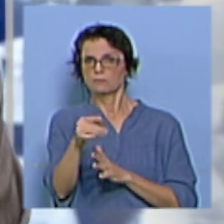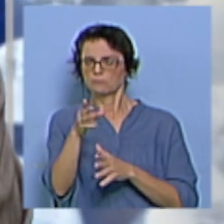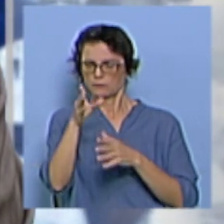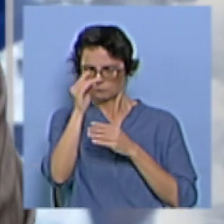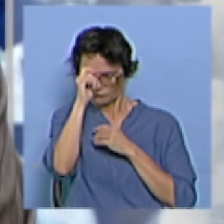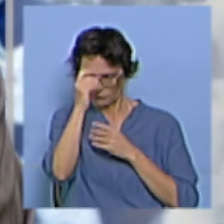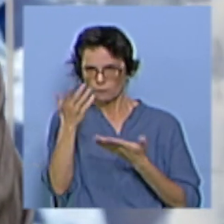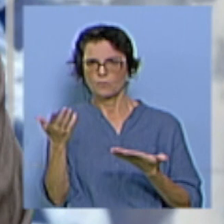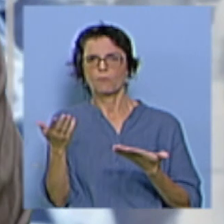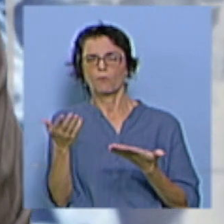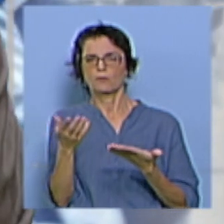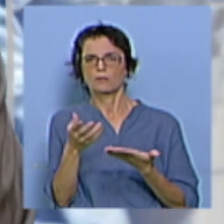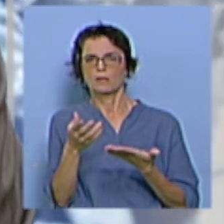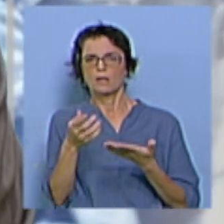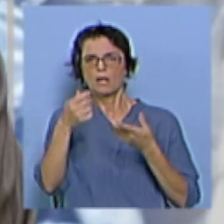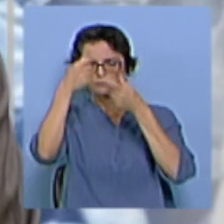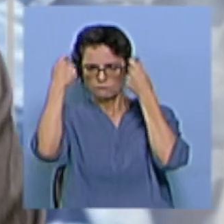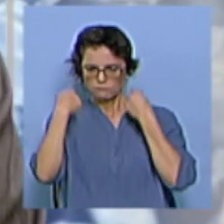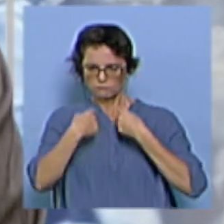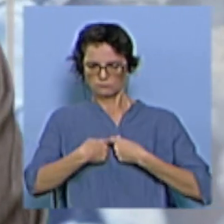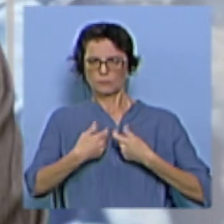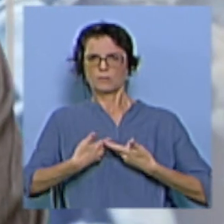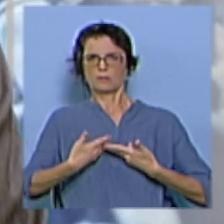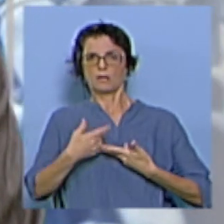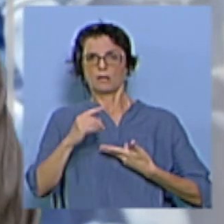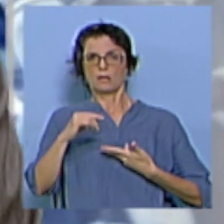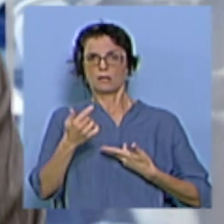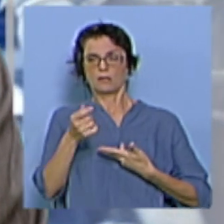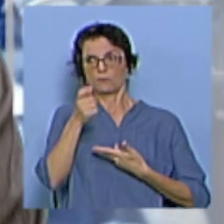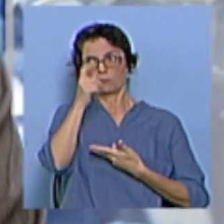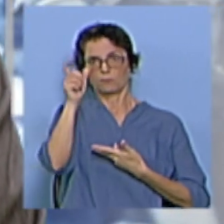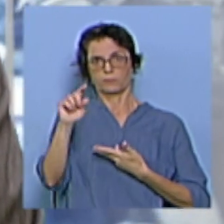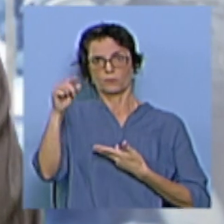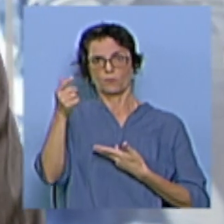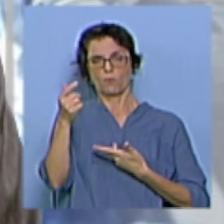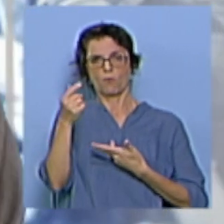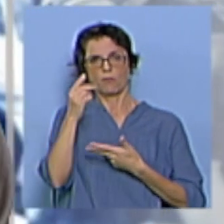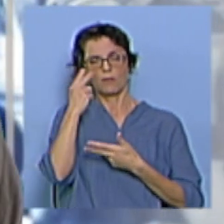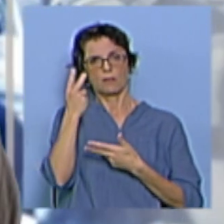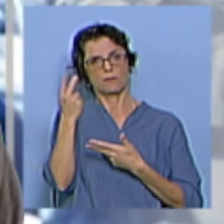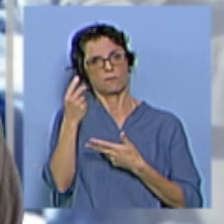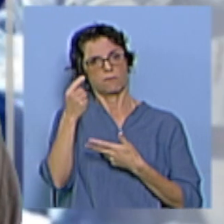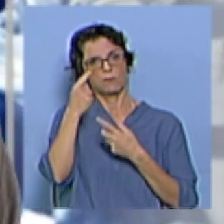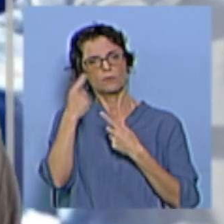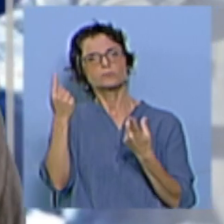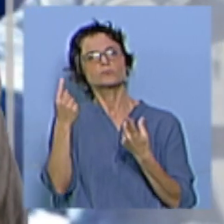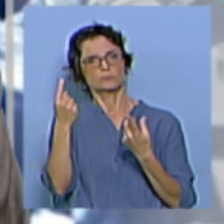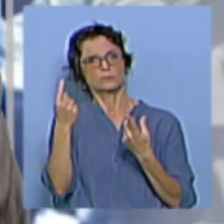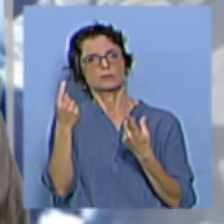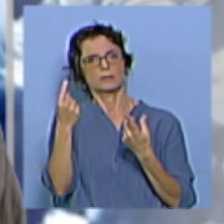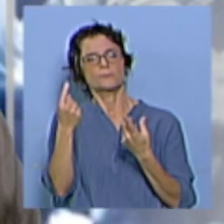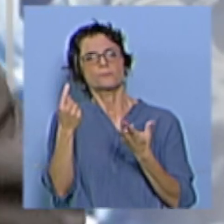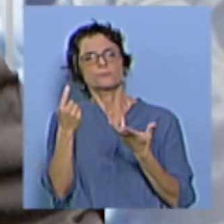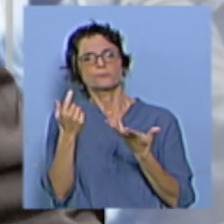recebido essa medalha com uma outra grande personagem da nossa vida pública, que foi o Sr. Chefe de Estado-Maior-General das